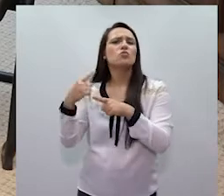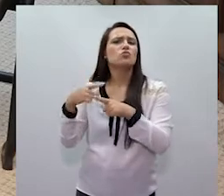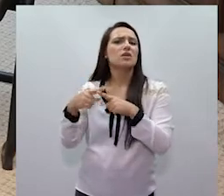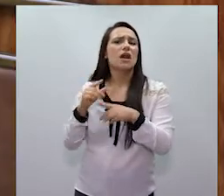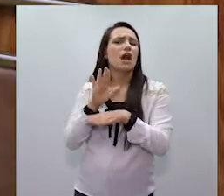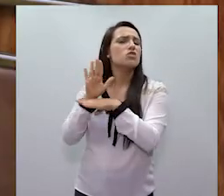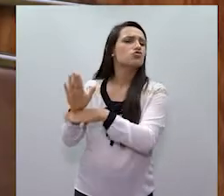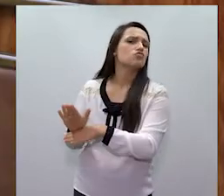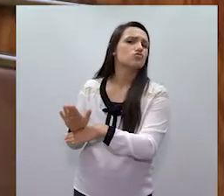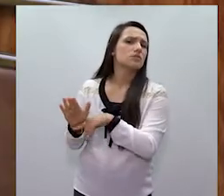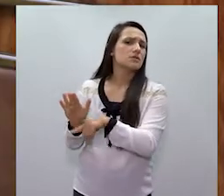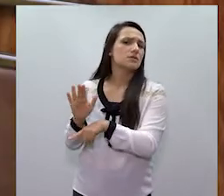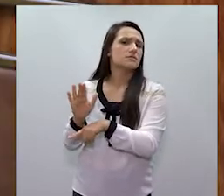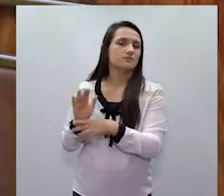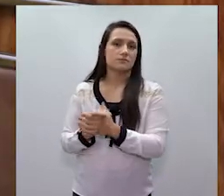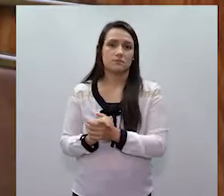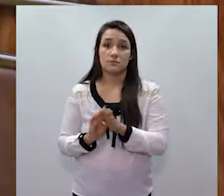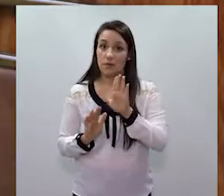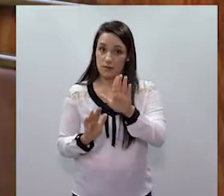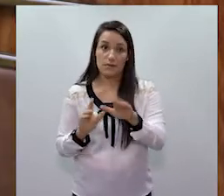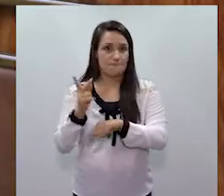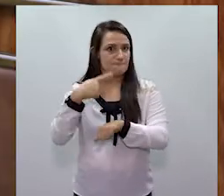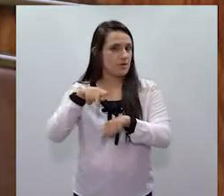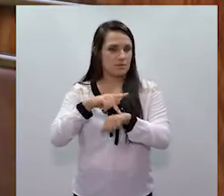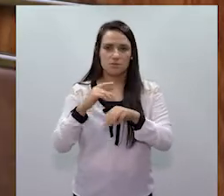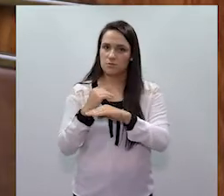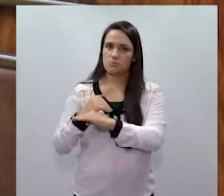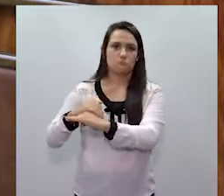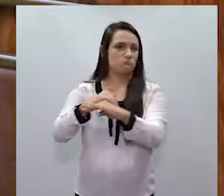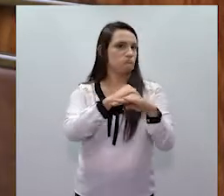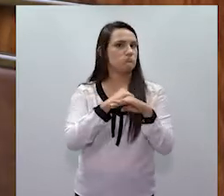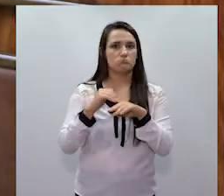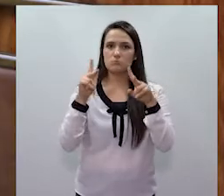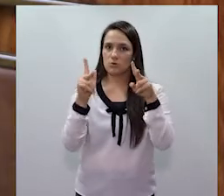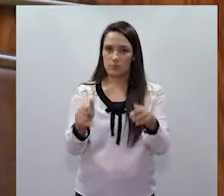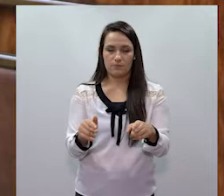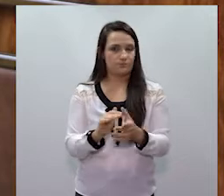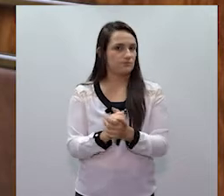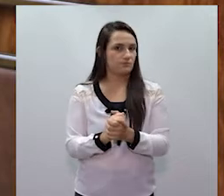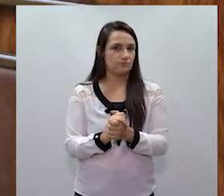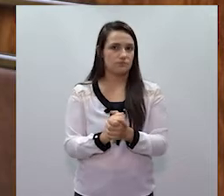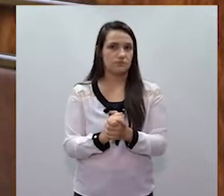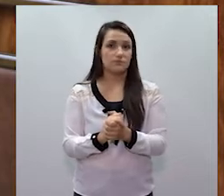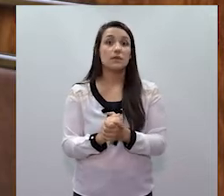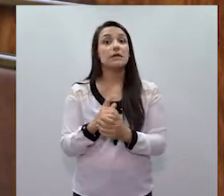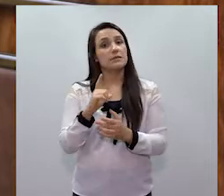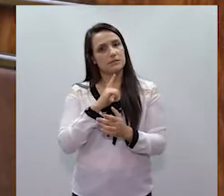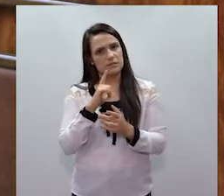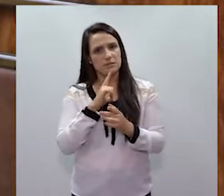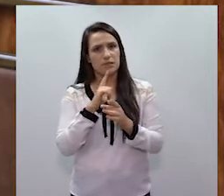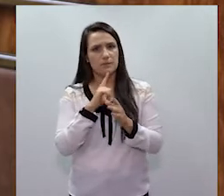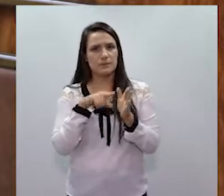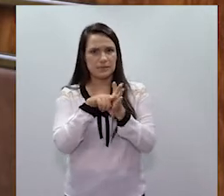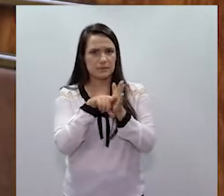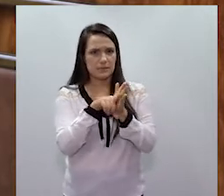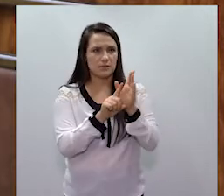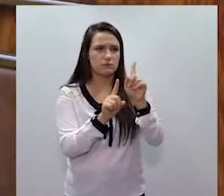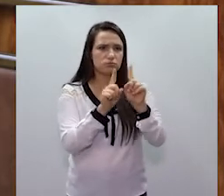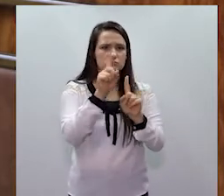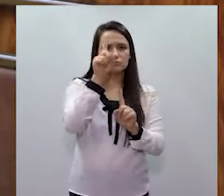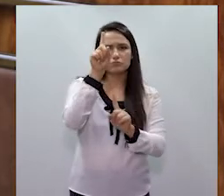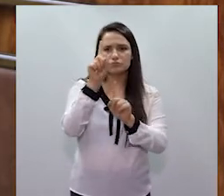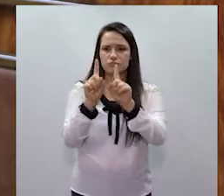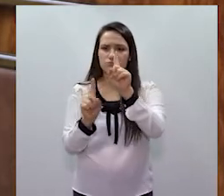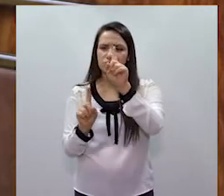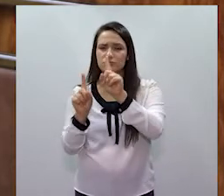né? A realidade no país é a mesma, né? Nós temos índices que demonstram que conforme a criança